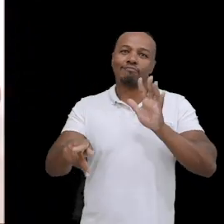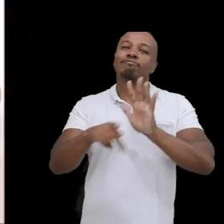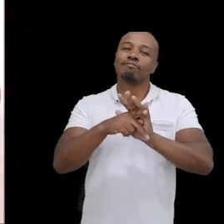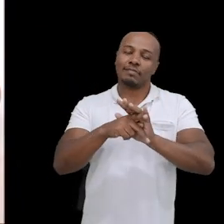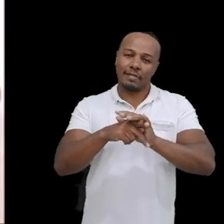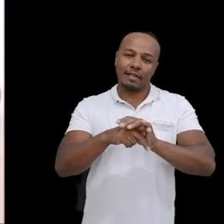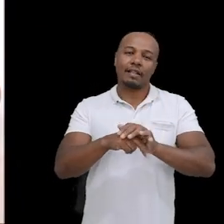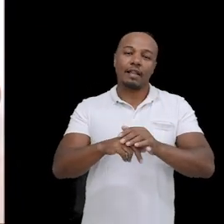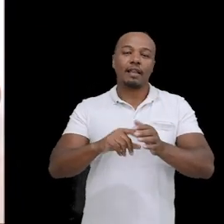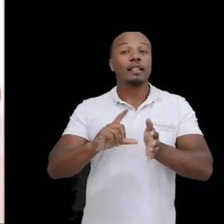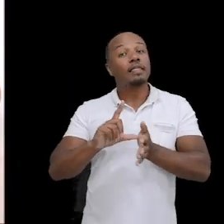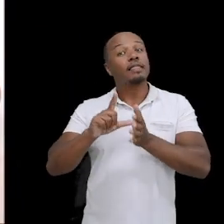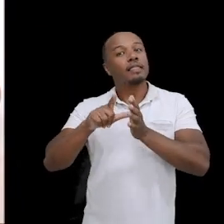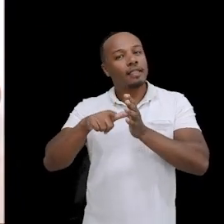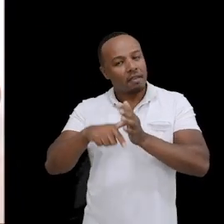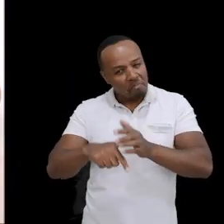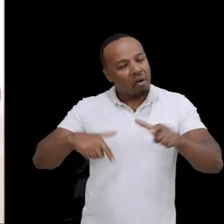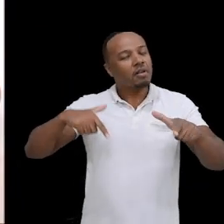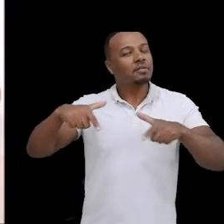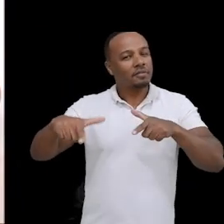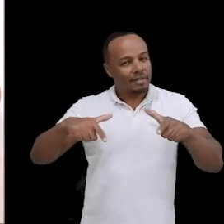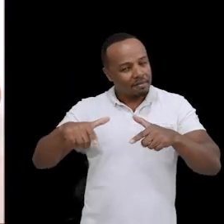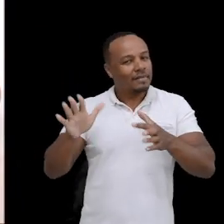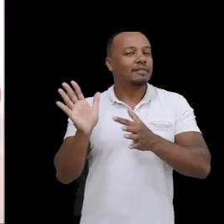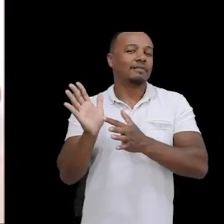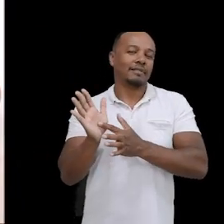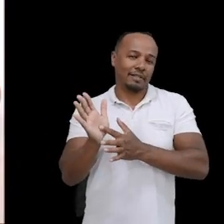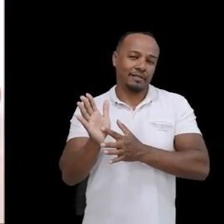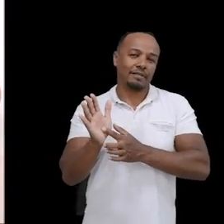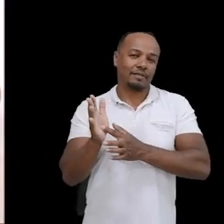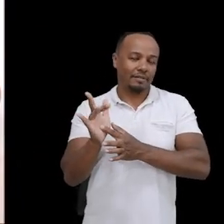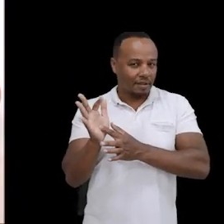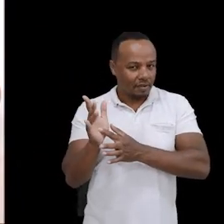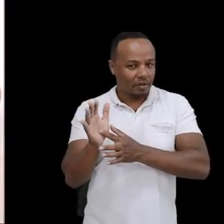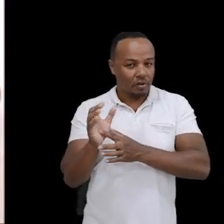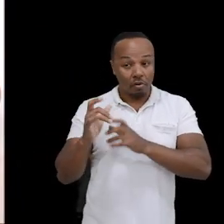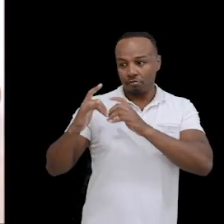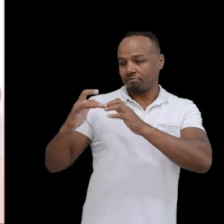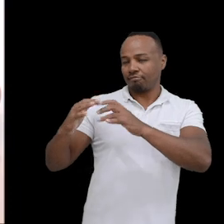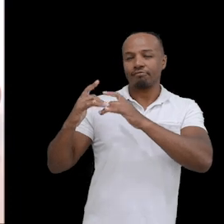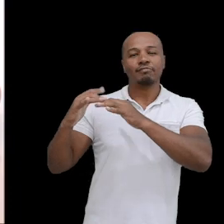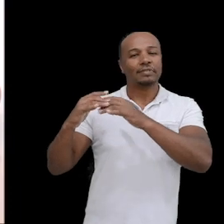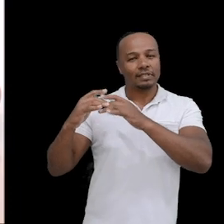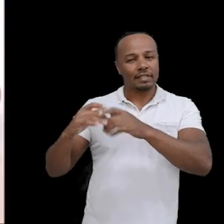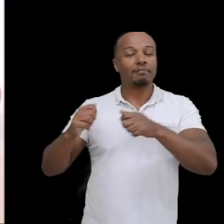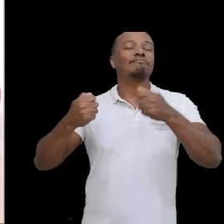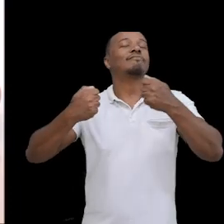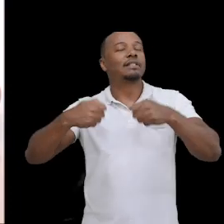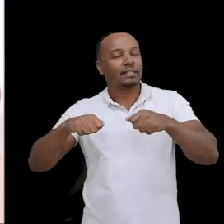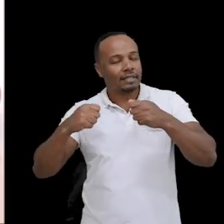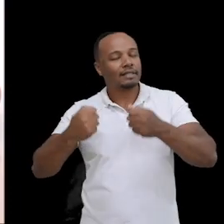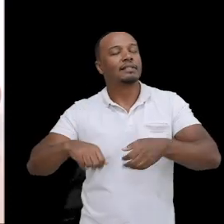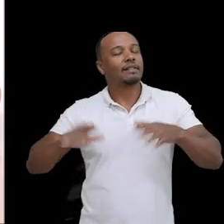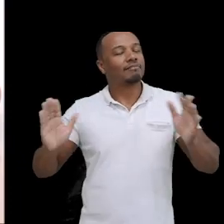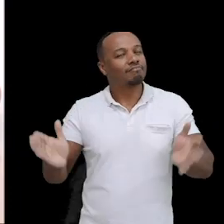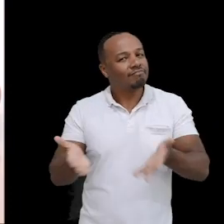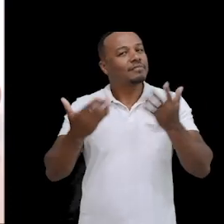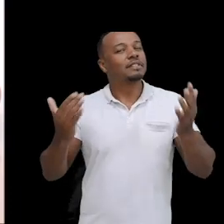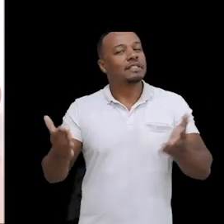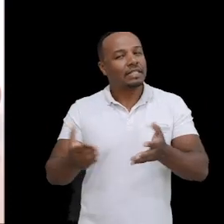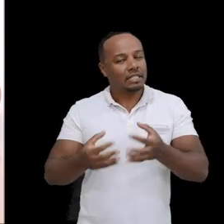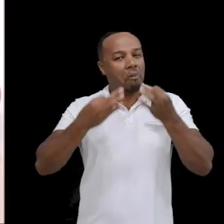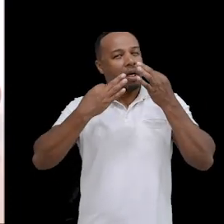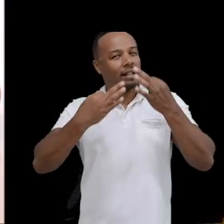comunicação entre eles. E com todo esse trabalho incessante dos neurônios, esse cérebro ainda vai precisar